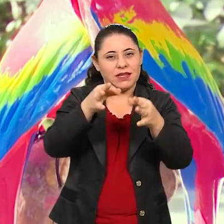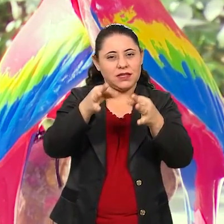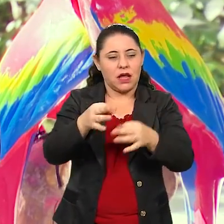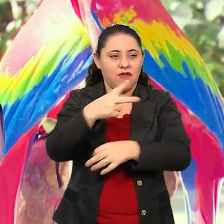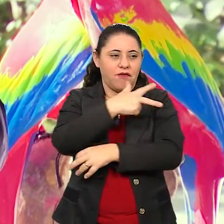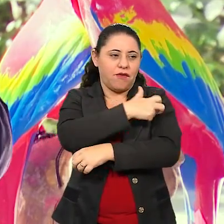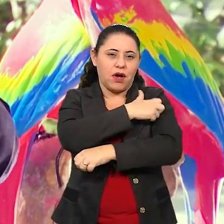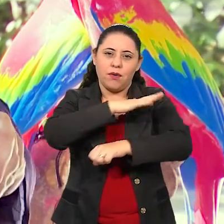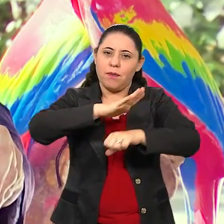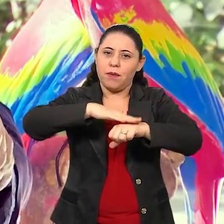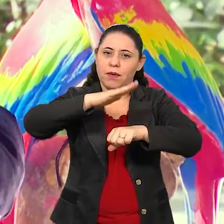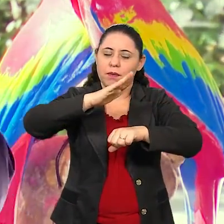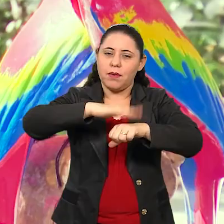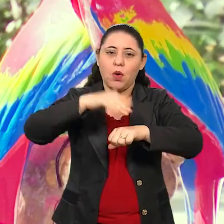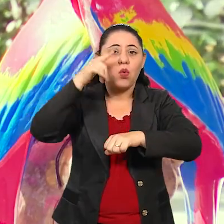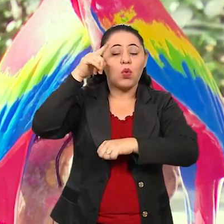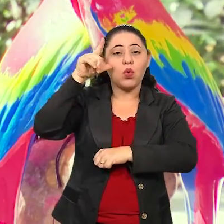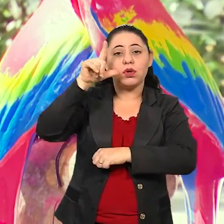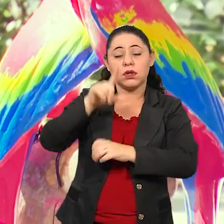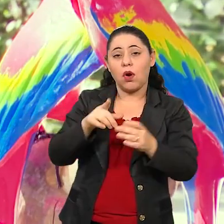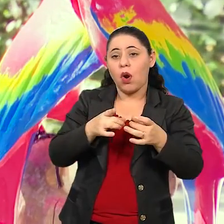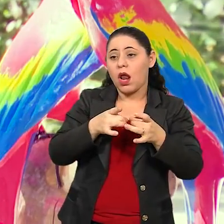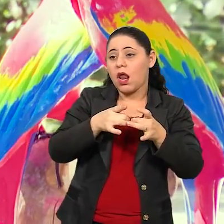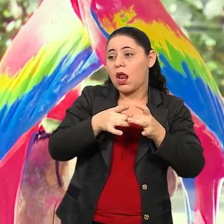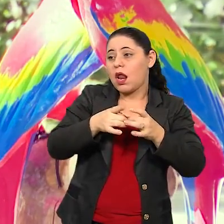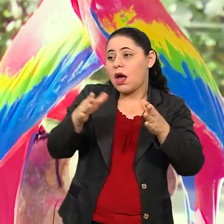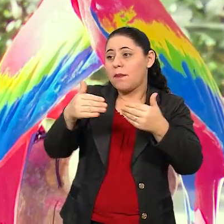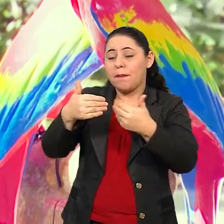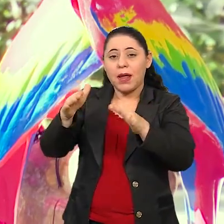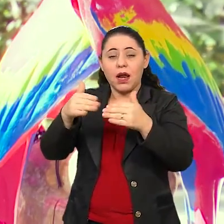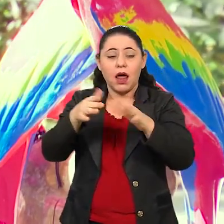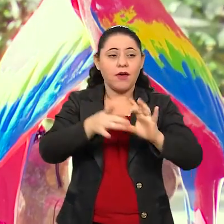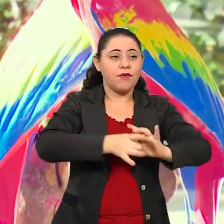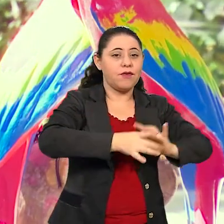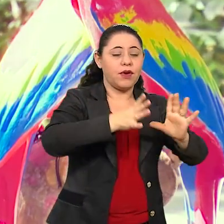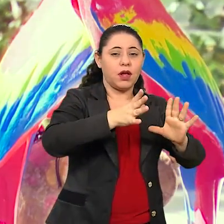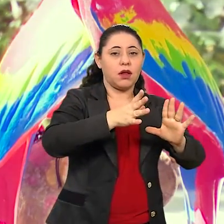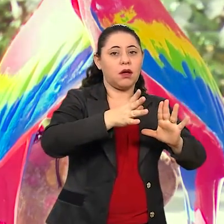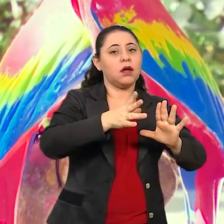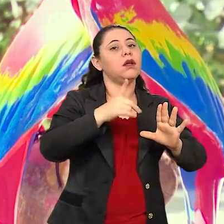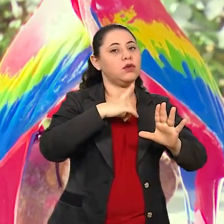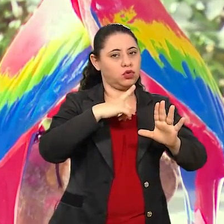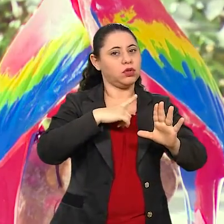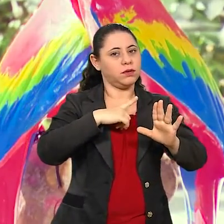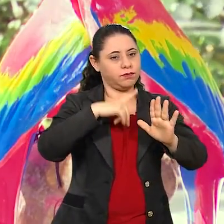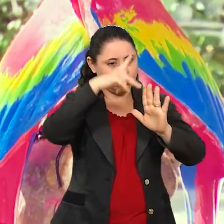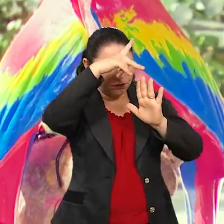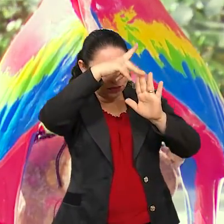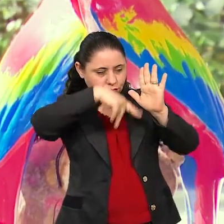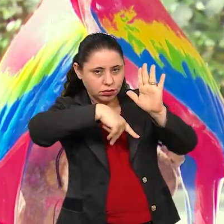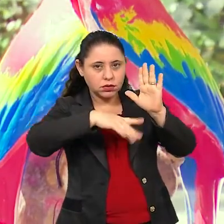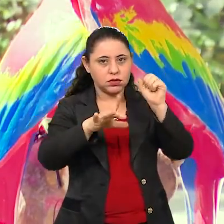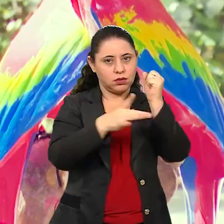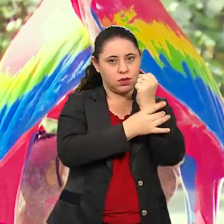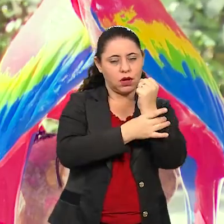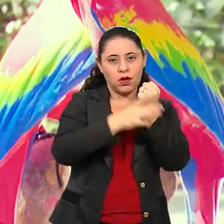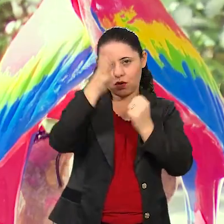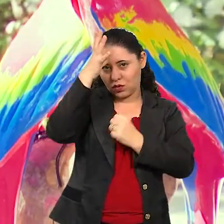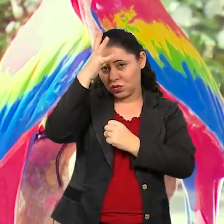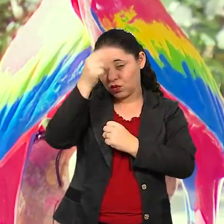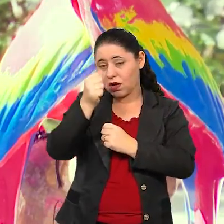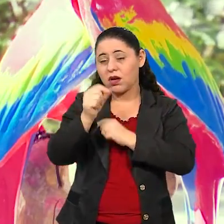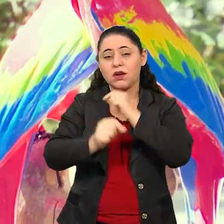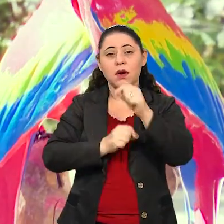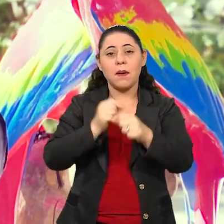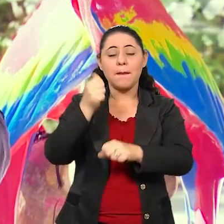Mato Grosso do Sul vacilou mais conseguiu liberar atividades econômicas com os protocolos e o resultado